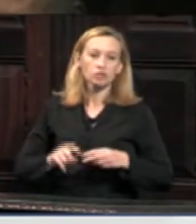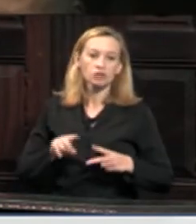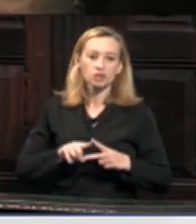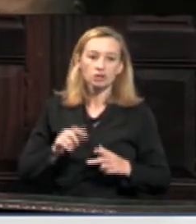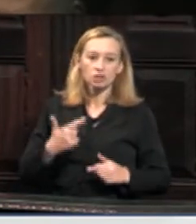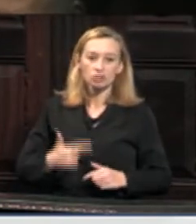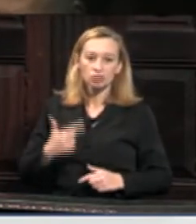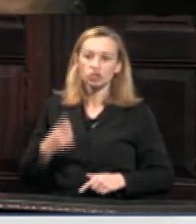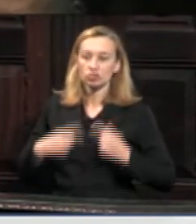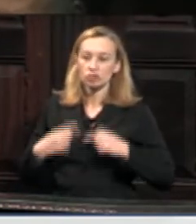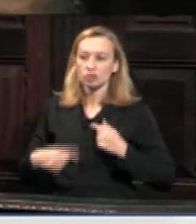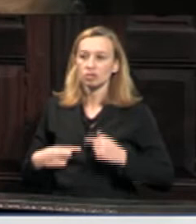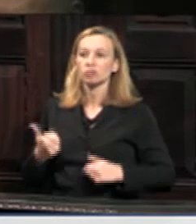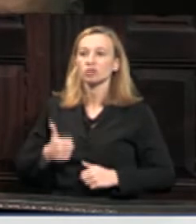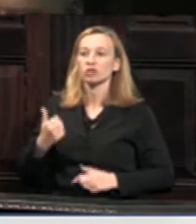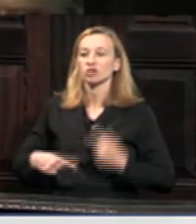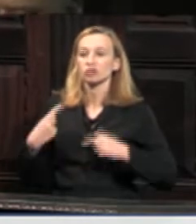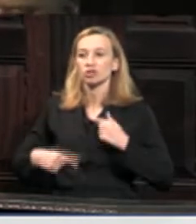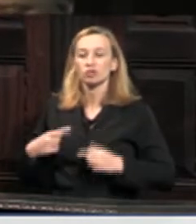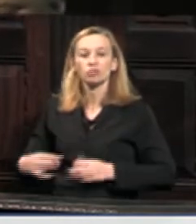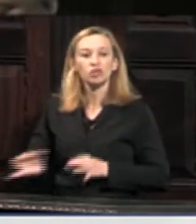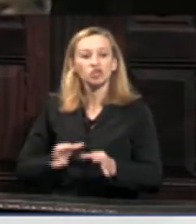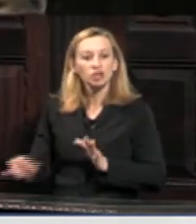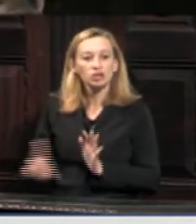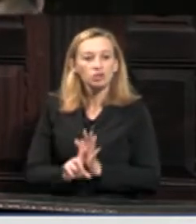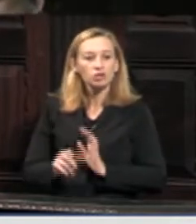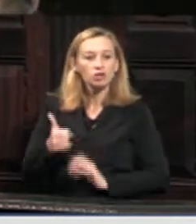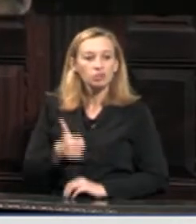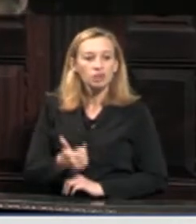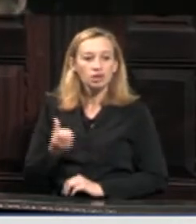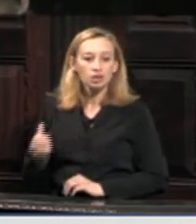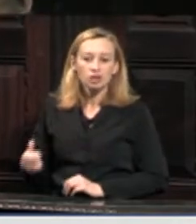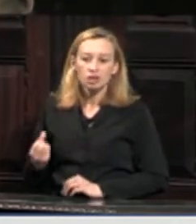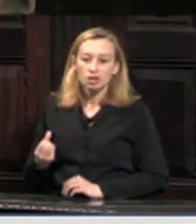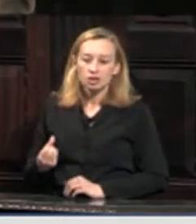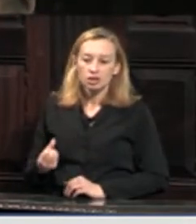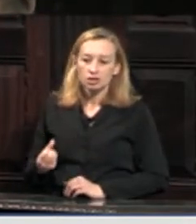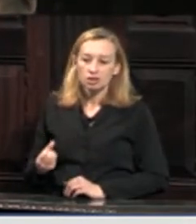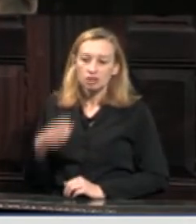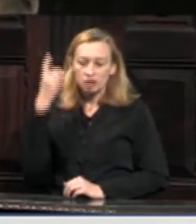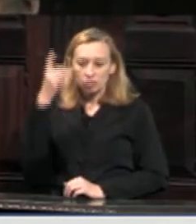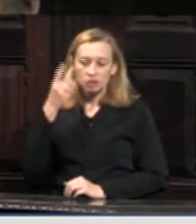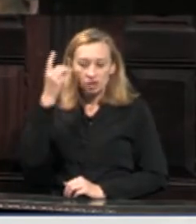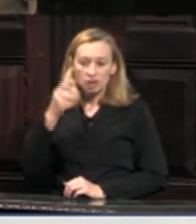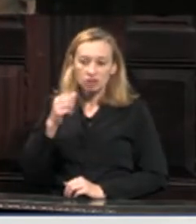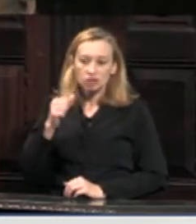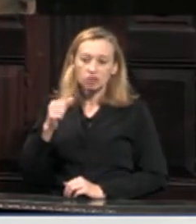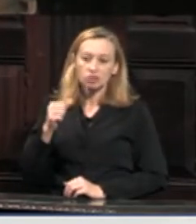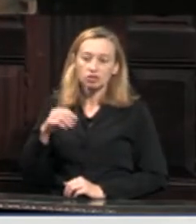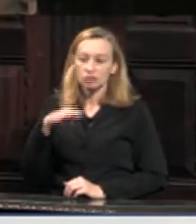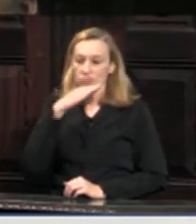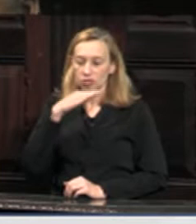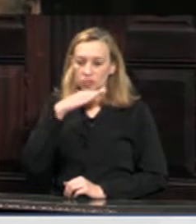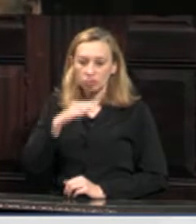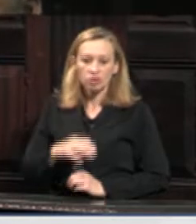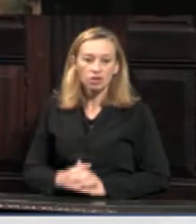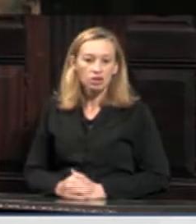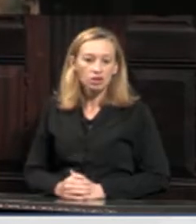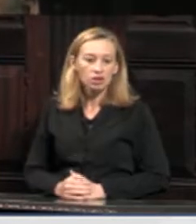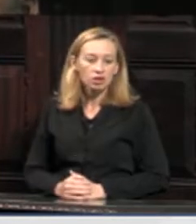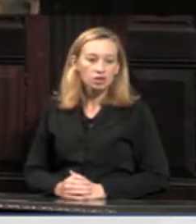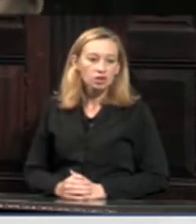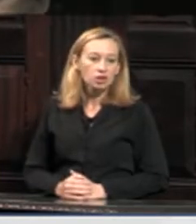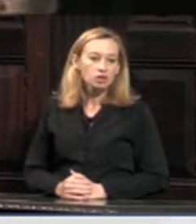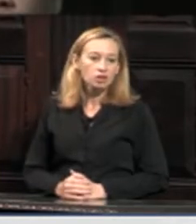segunda. Em primeira discussão, projeto de lei 2163-2013, de autoria do deputado Dionísio Lins e Chiquinho da Mangueira. Pendente